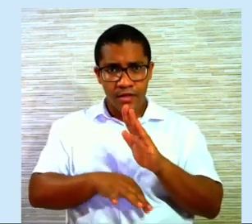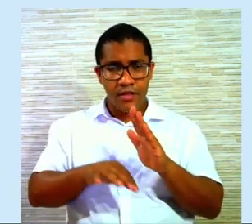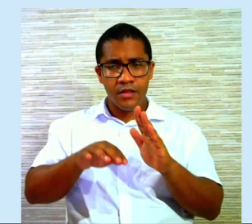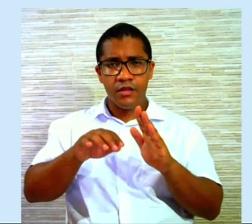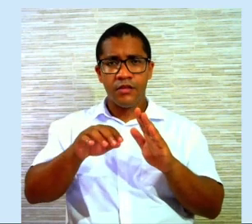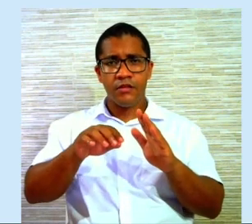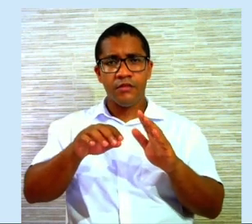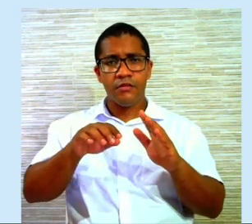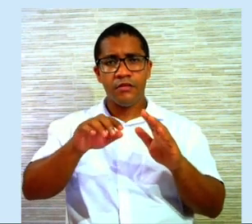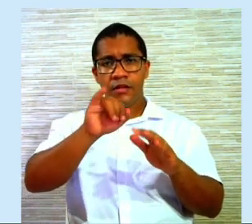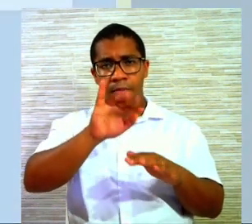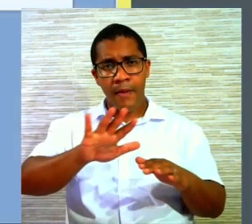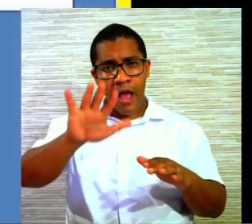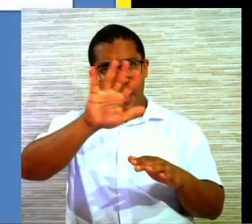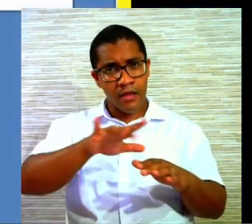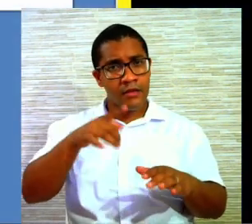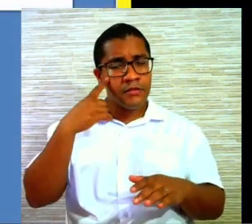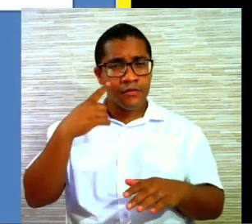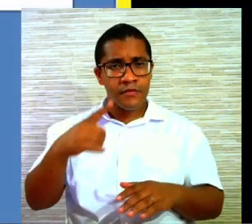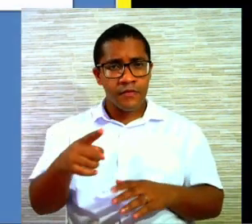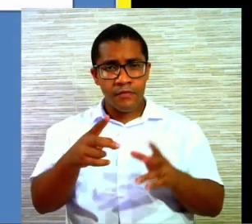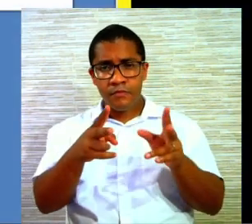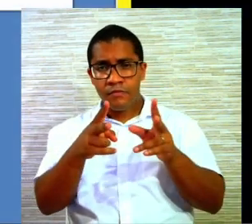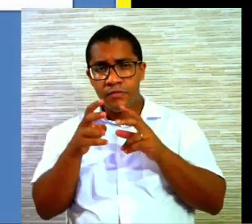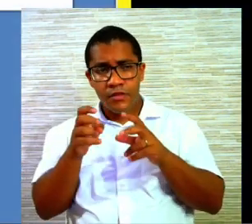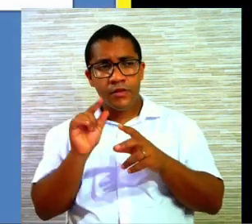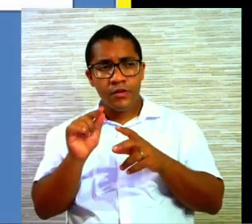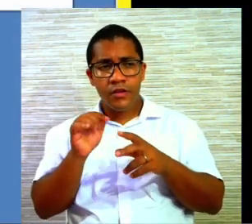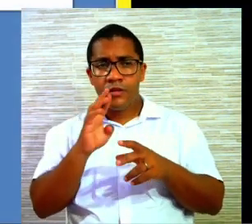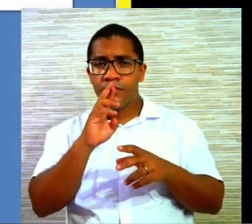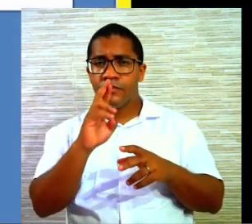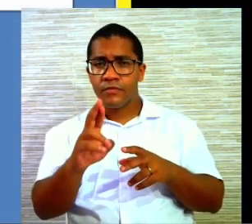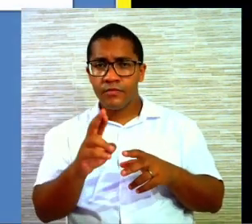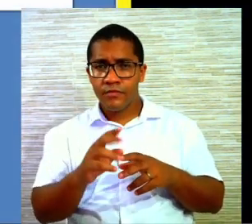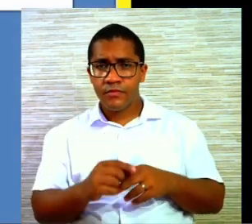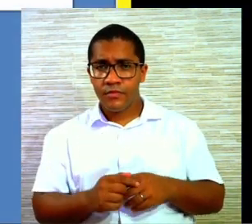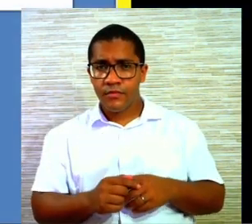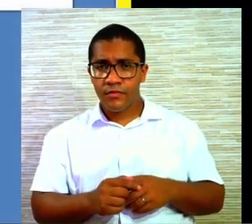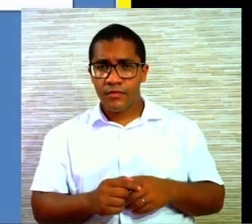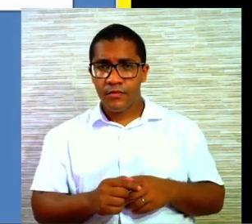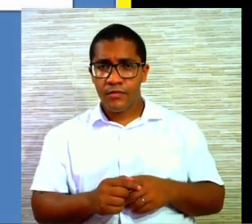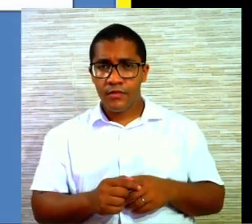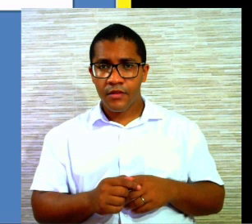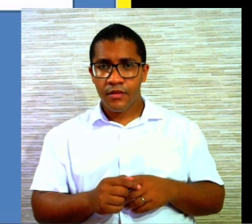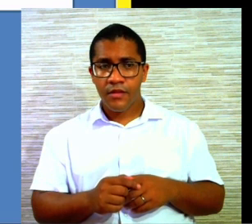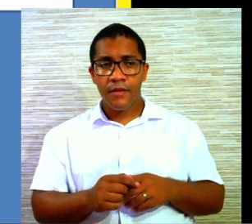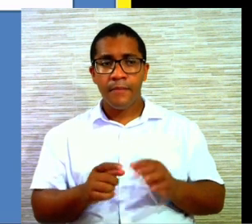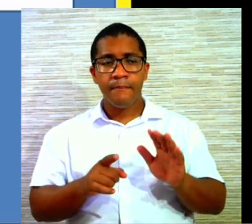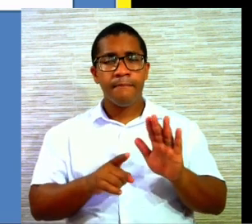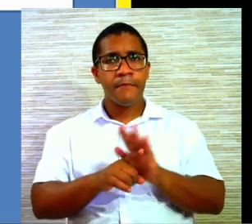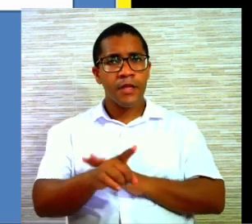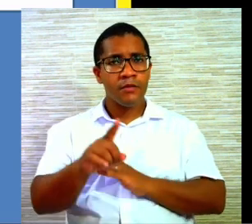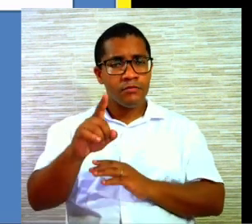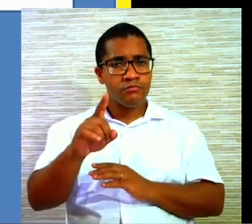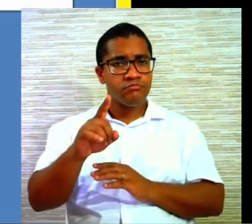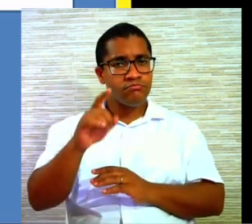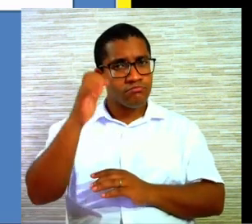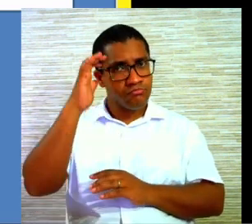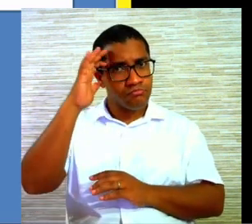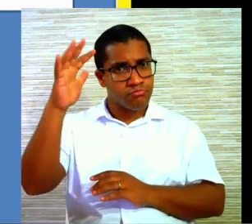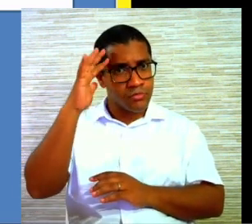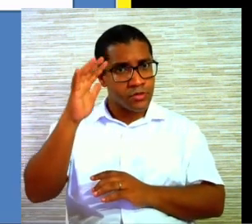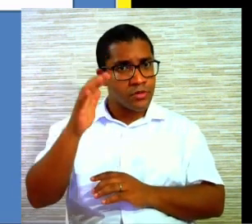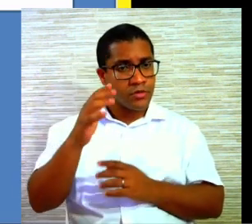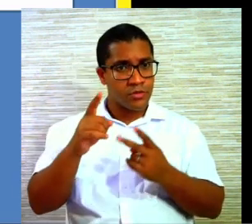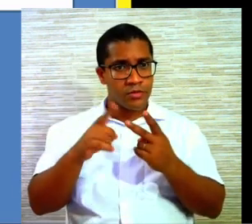da imagem, Então, eu respondo aos segundos questionamentos